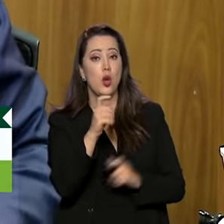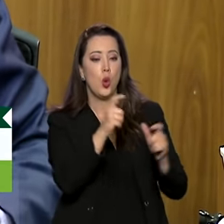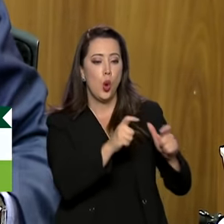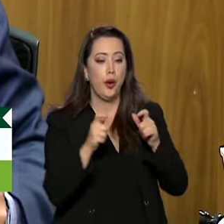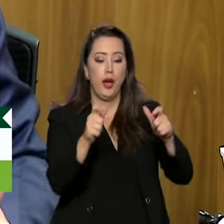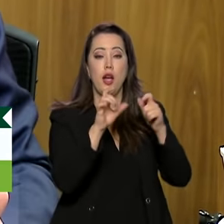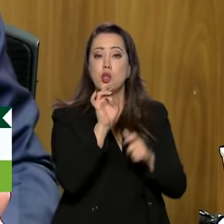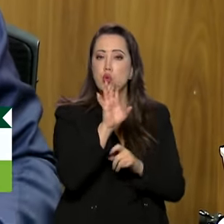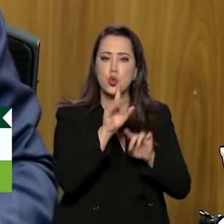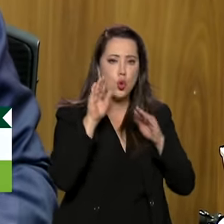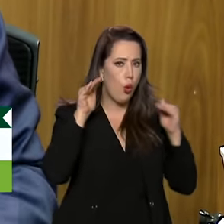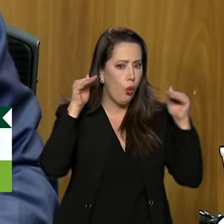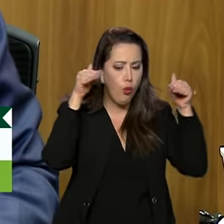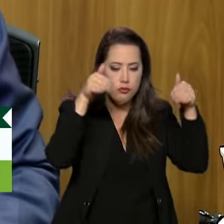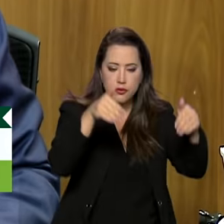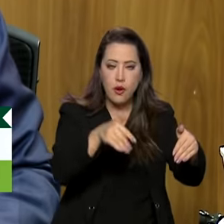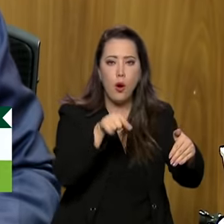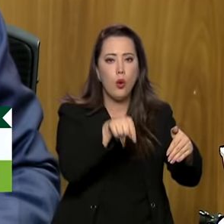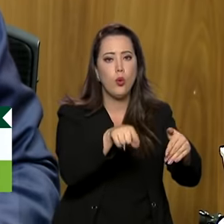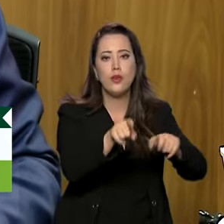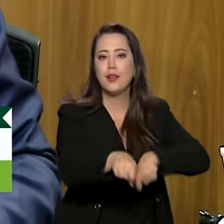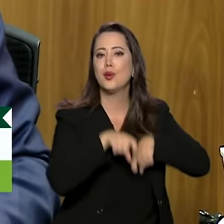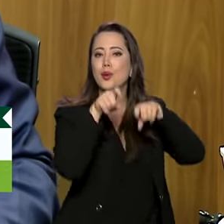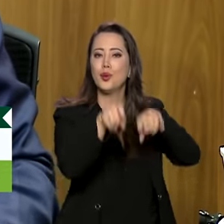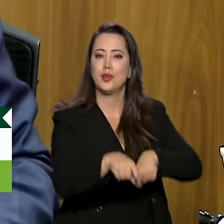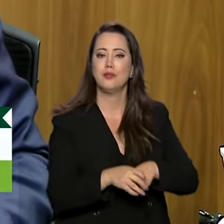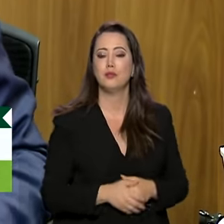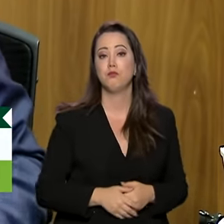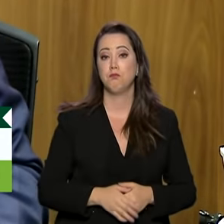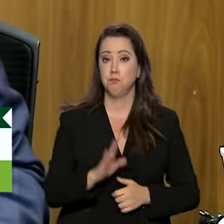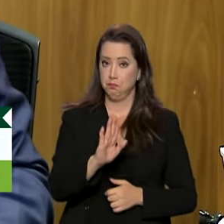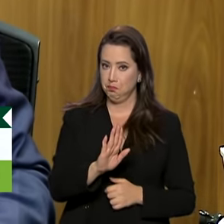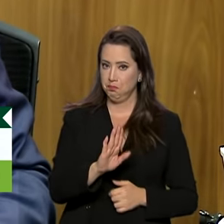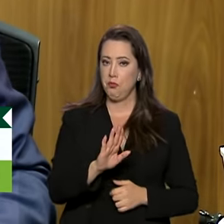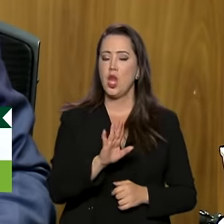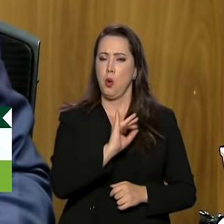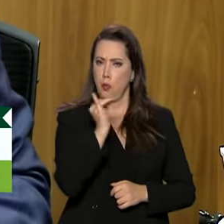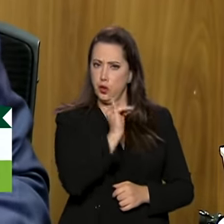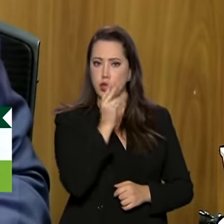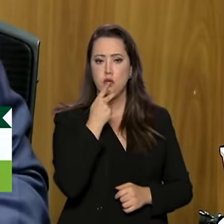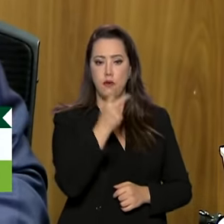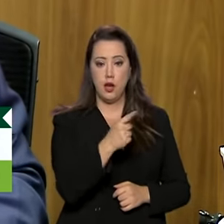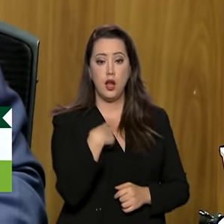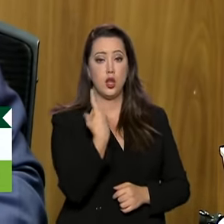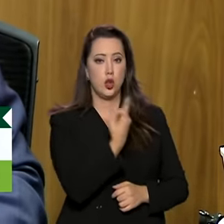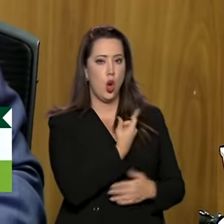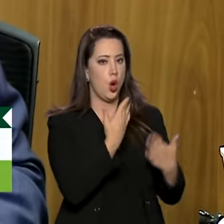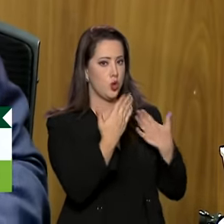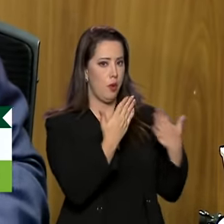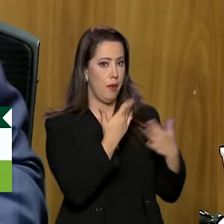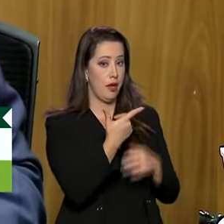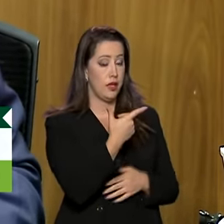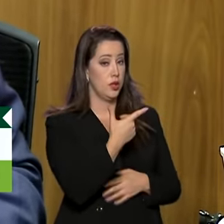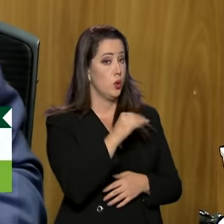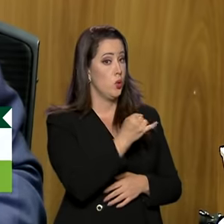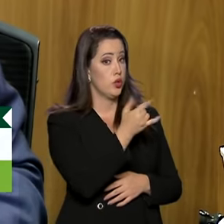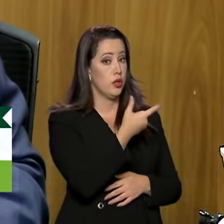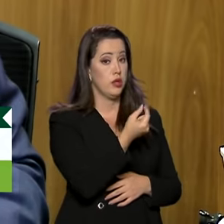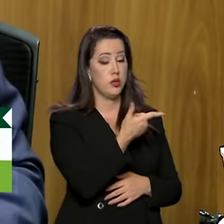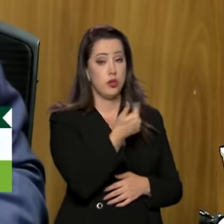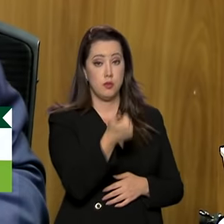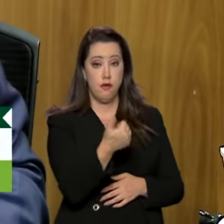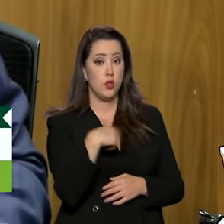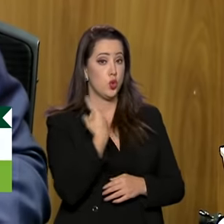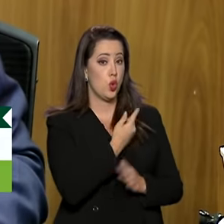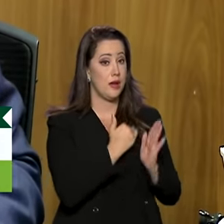a economia no caso da imobiliário crescemos sem por cento em relação a Janeiro de 21 no caso